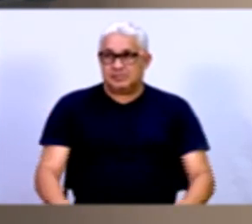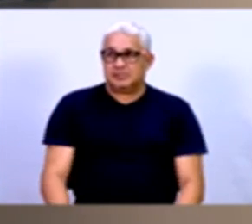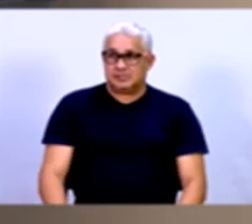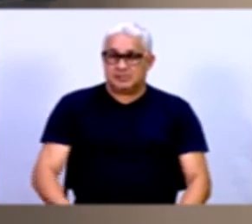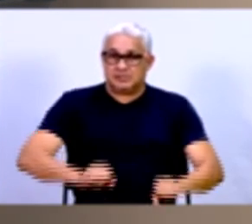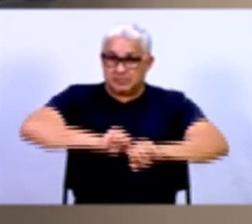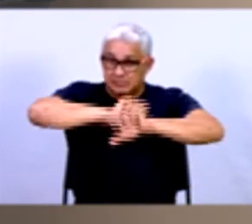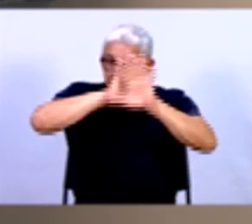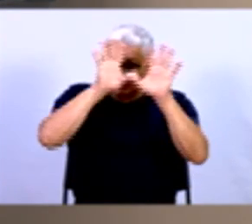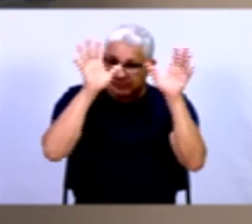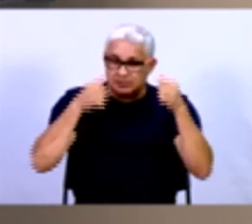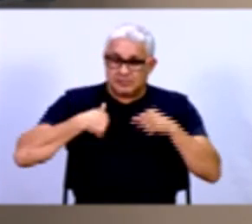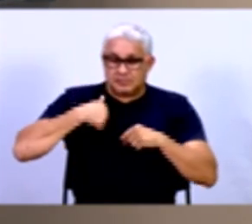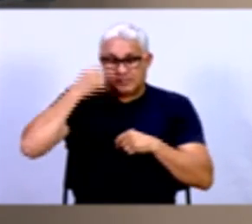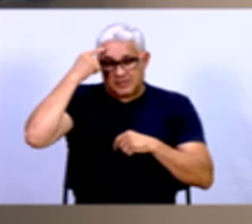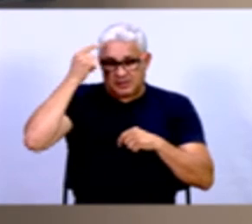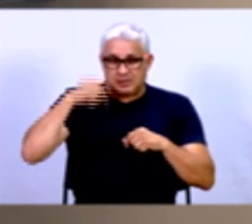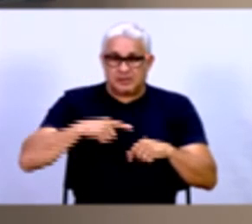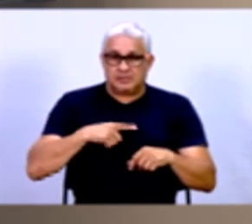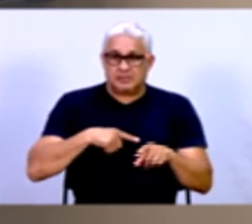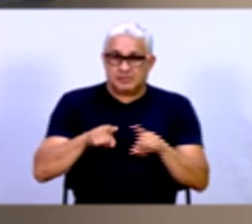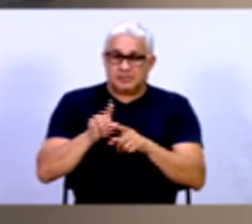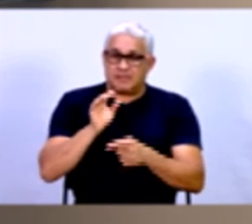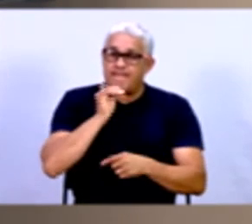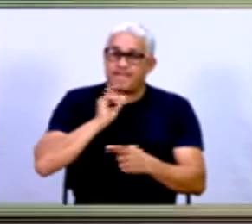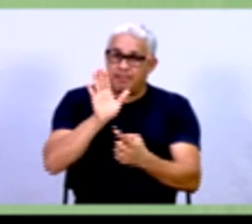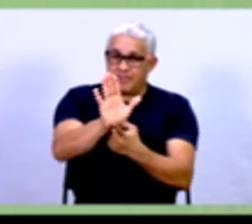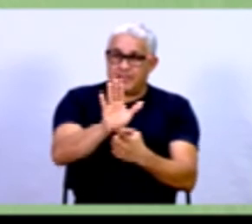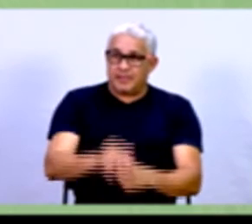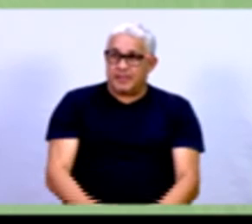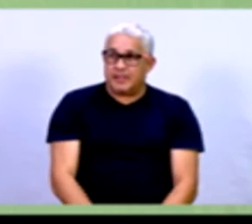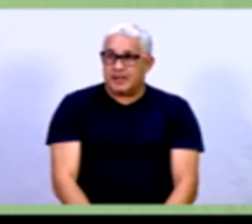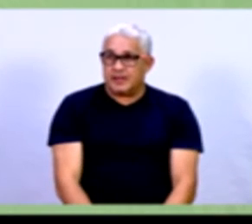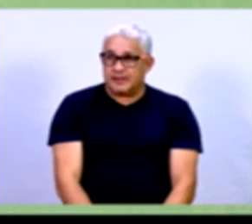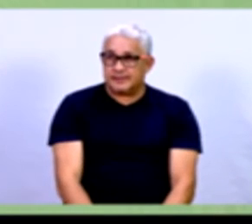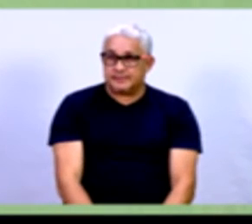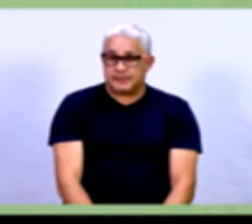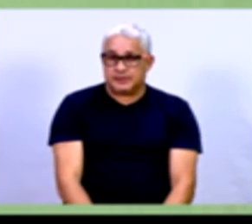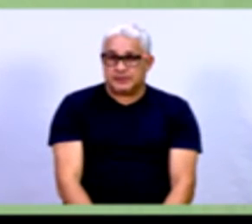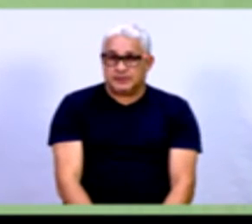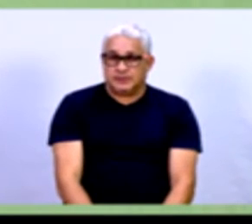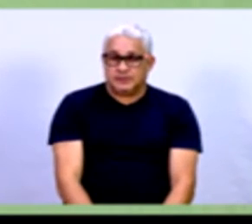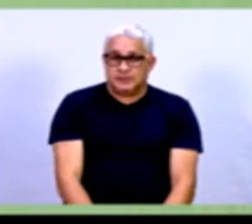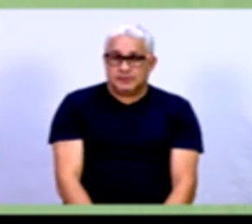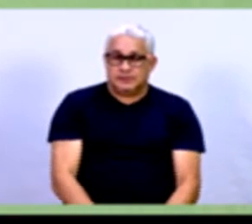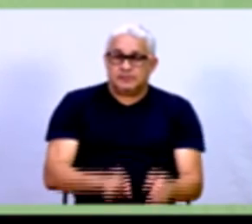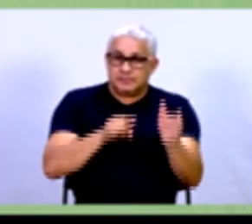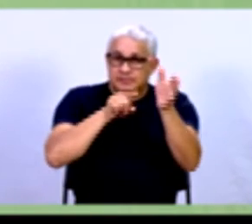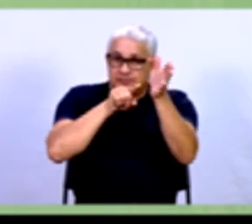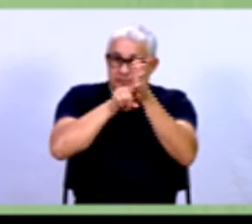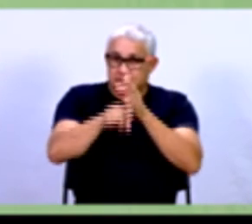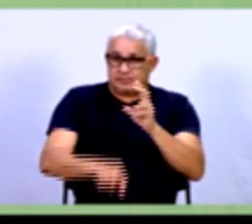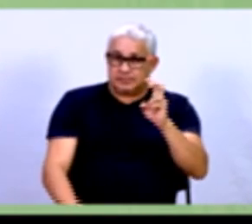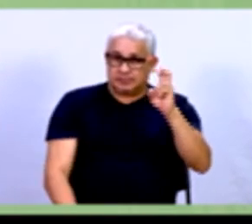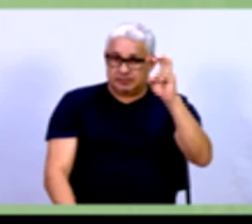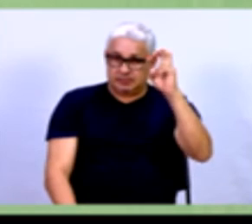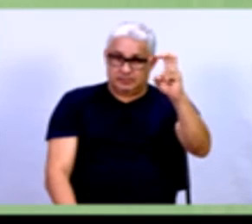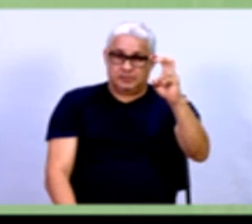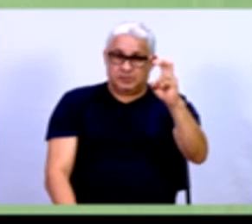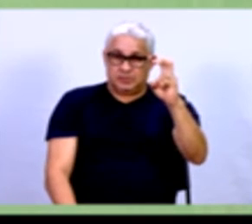bem claro diante desse exemplo que a gente deu aí. Agora vamos resolver a